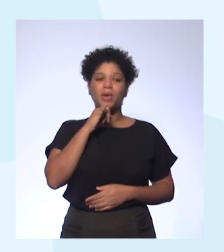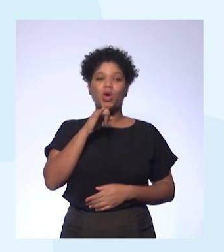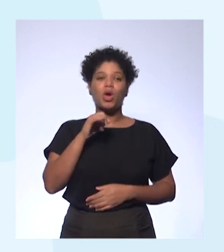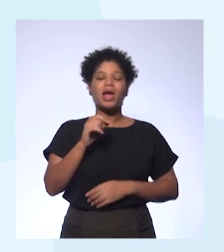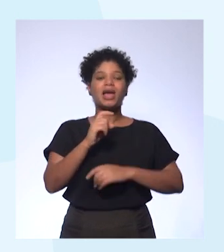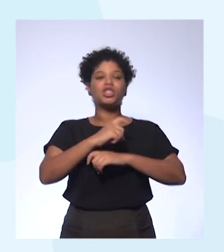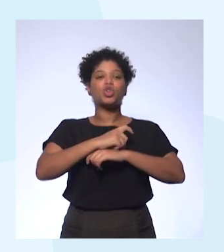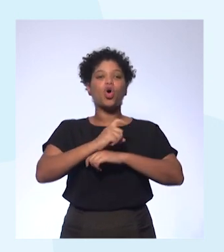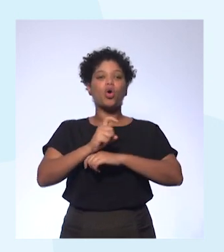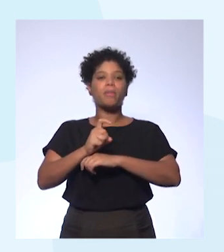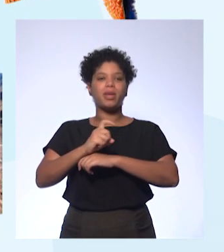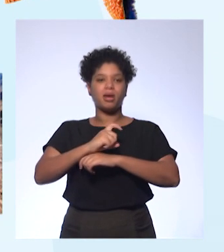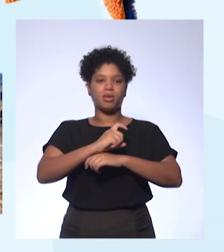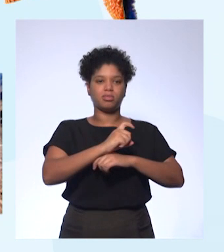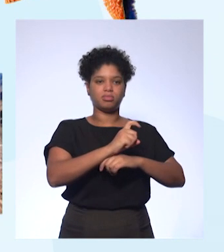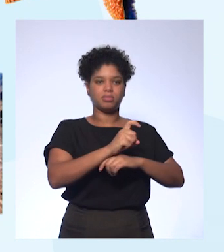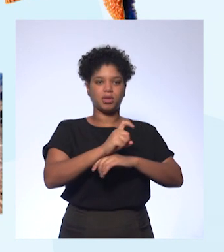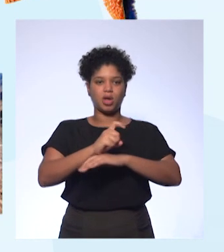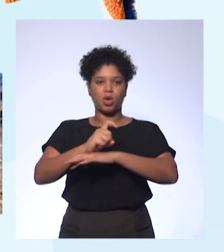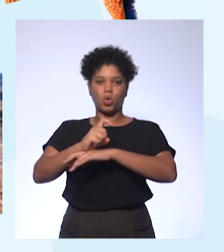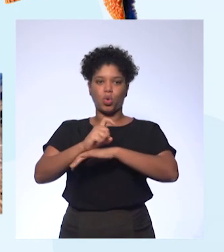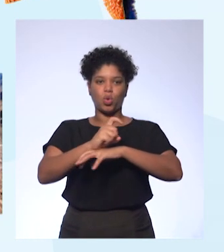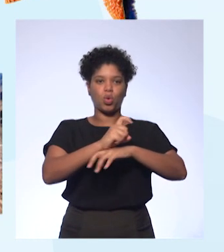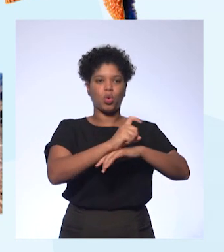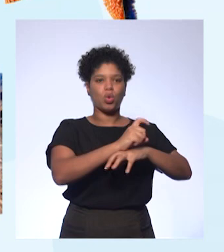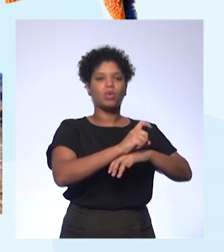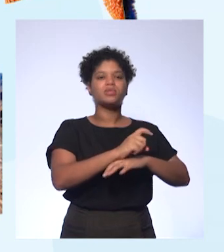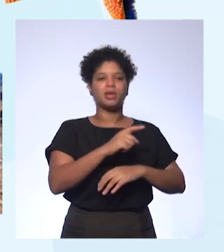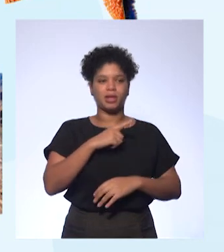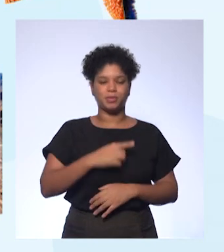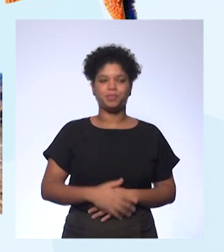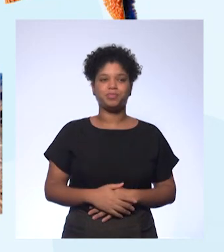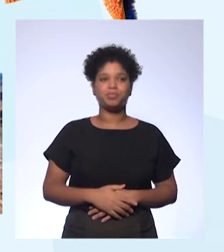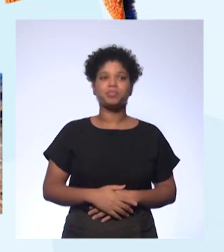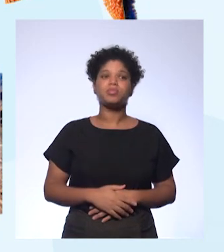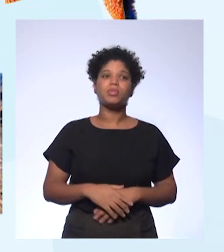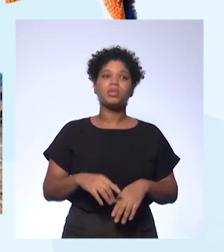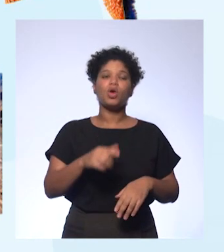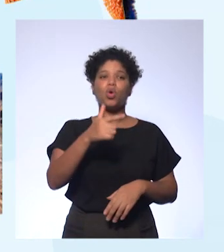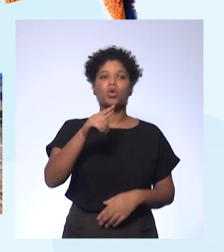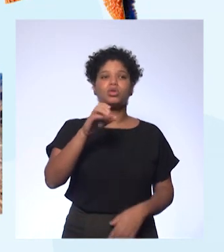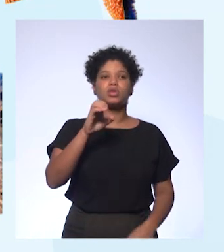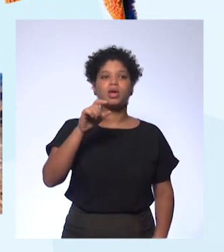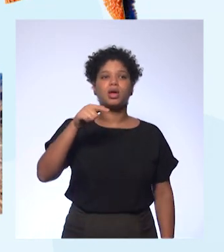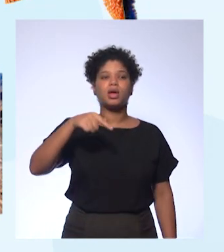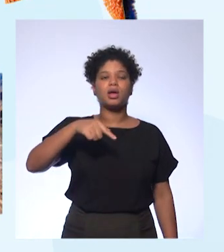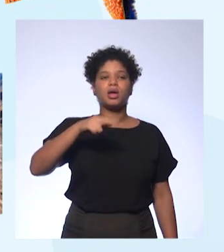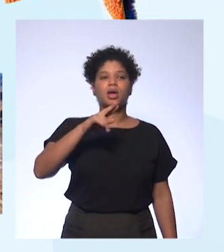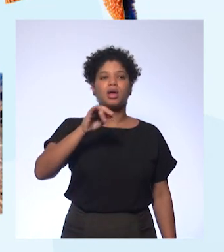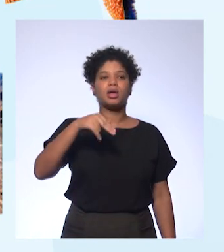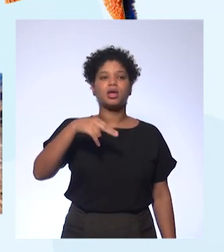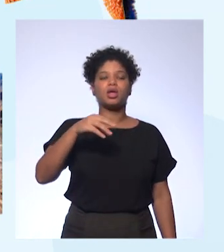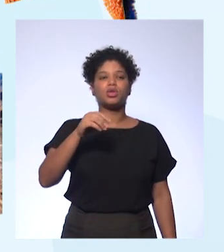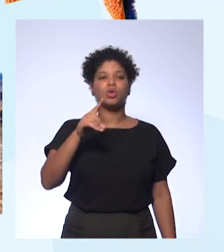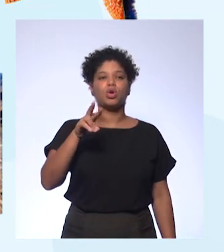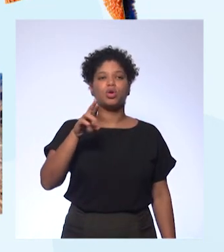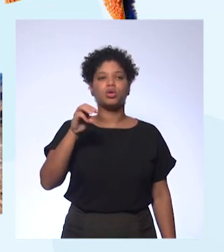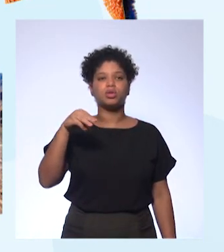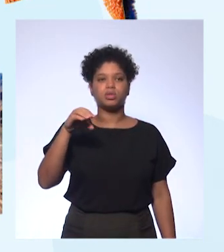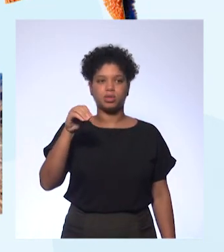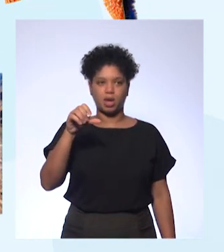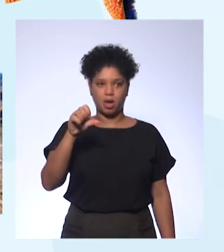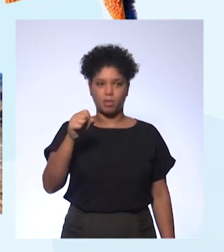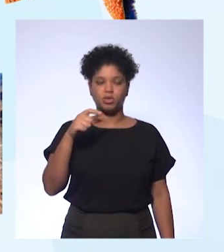o desenvolvimento pode ser direto ou indireto. Falando aqui dos equinodermos, são animais marinhos de vida livre, né? Então,